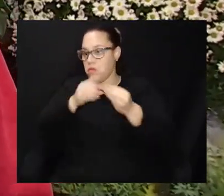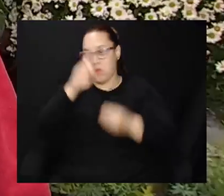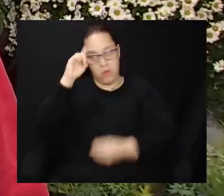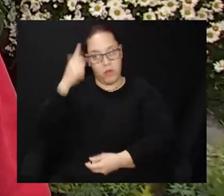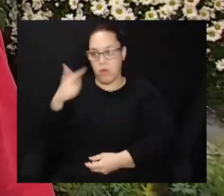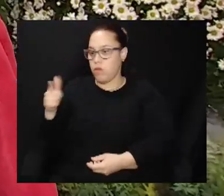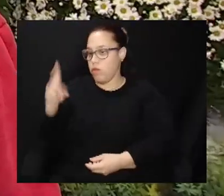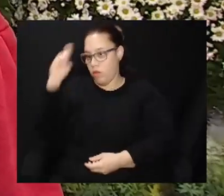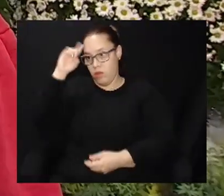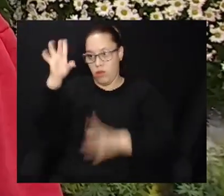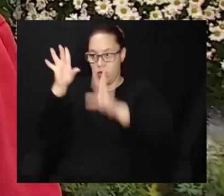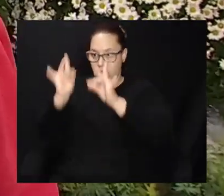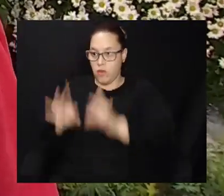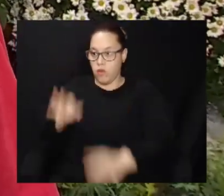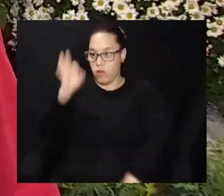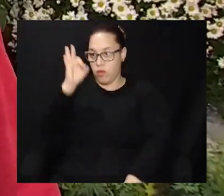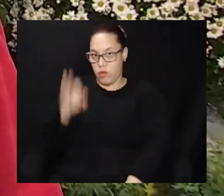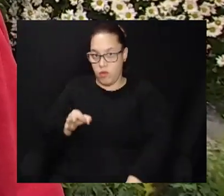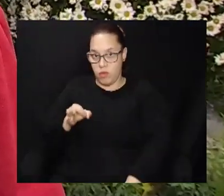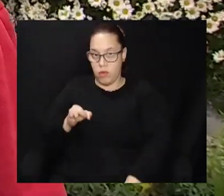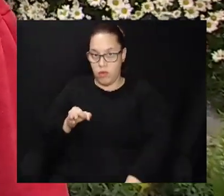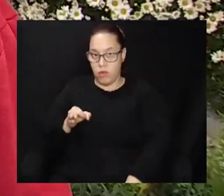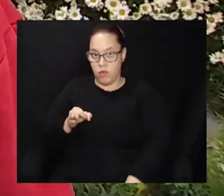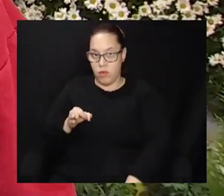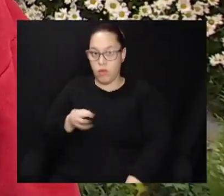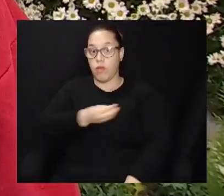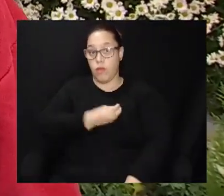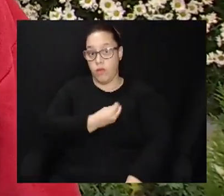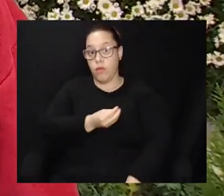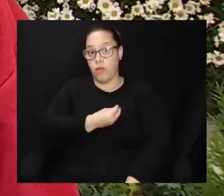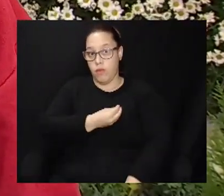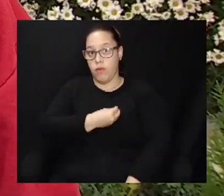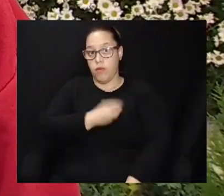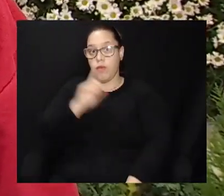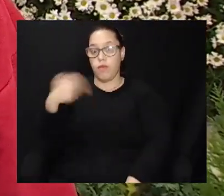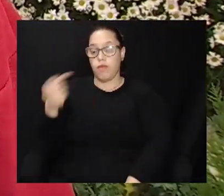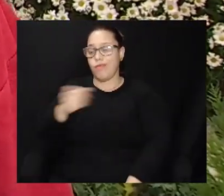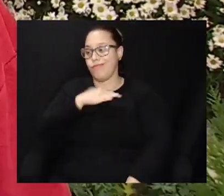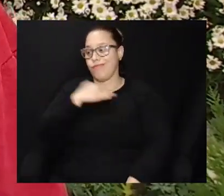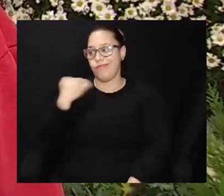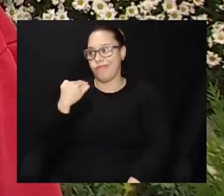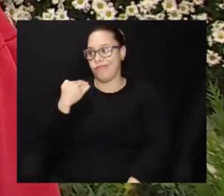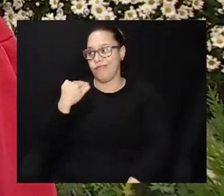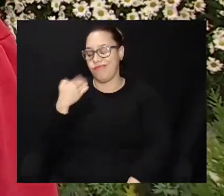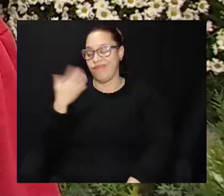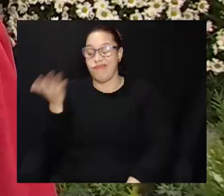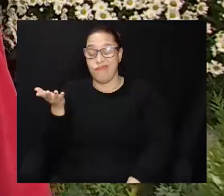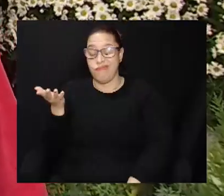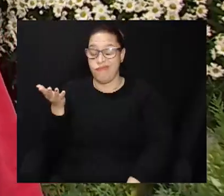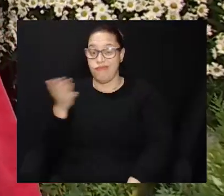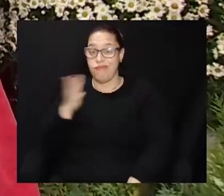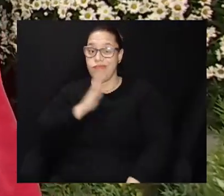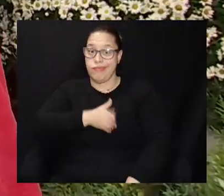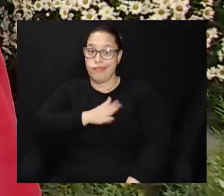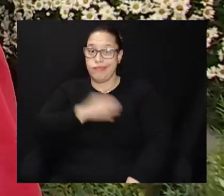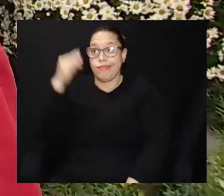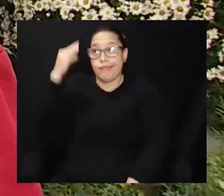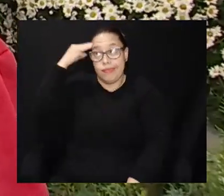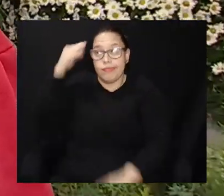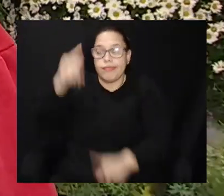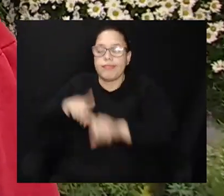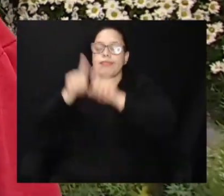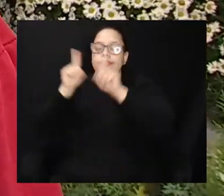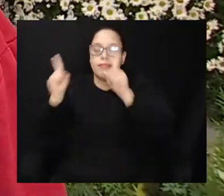o certo é comprar mais quando você está vivo, né? Que depois que morre, a gente fica no coração e na memória. Mas como eles